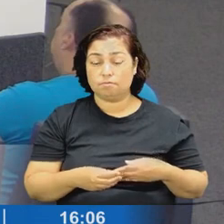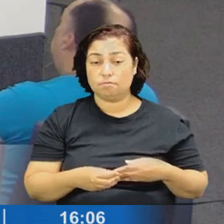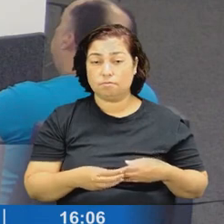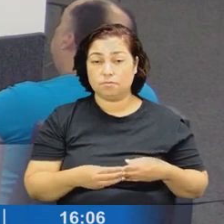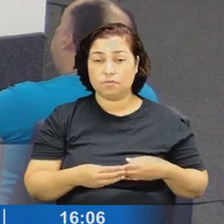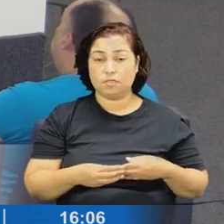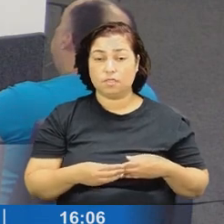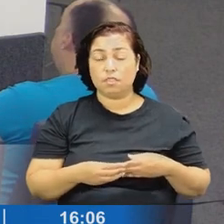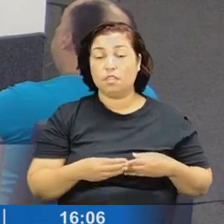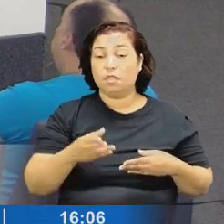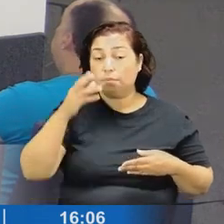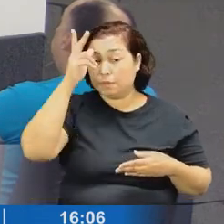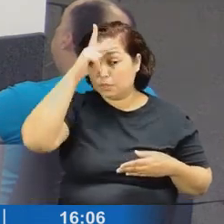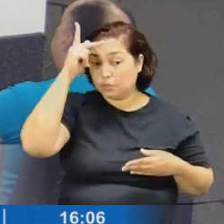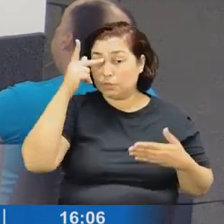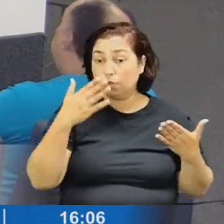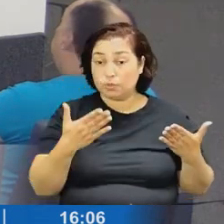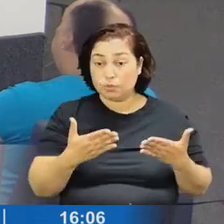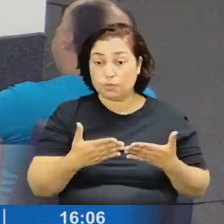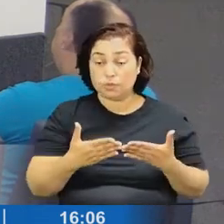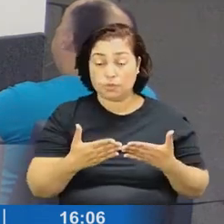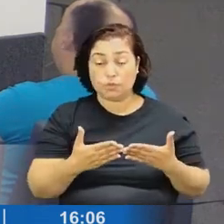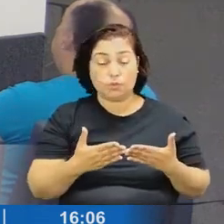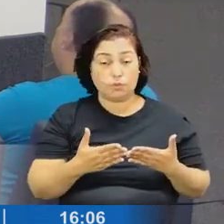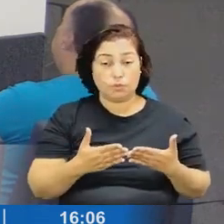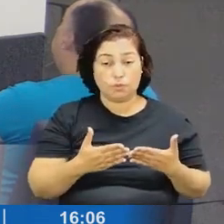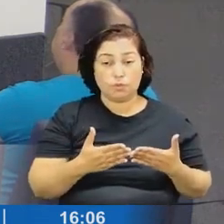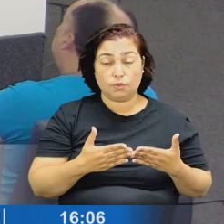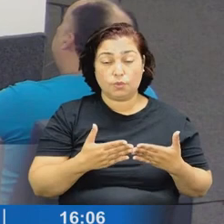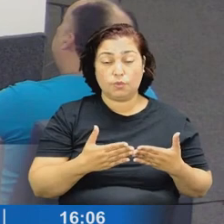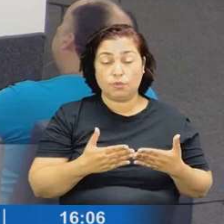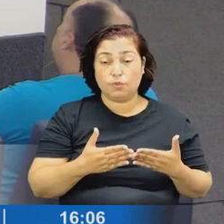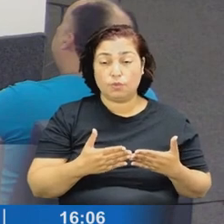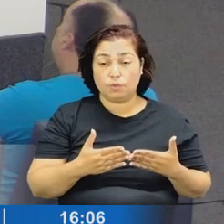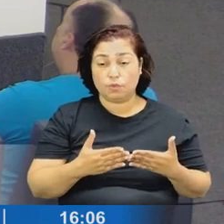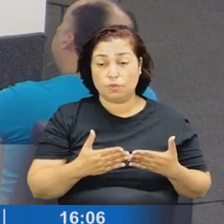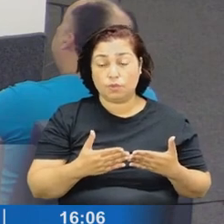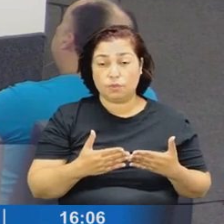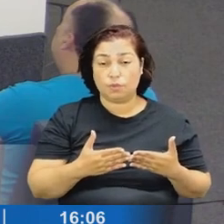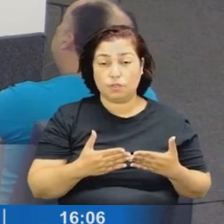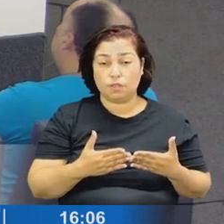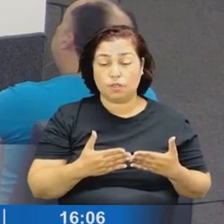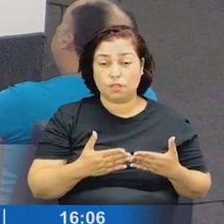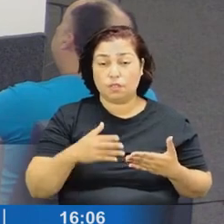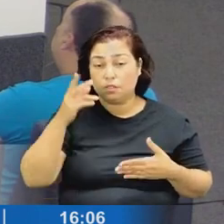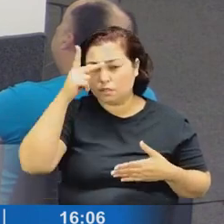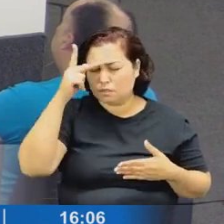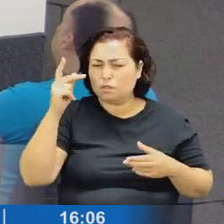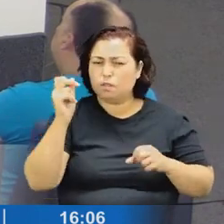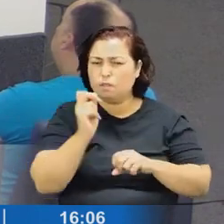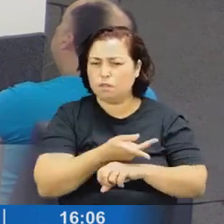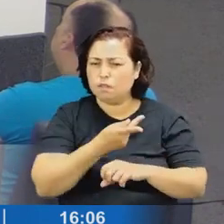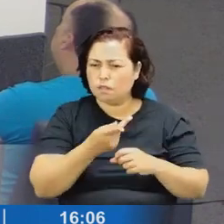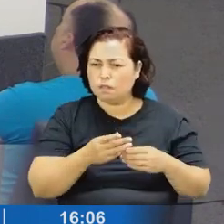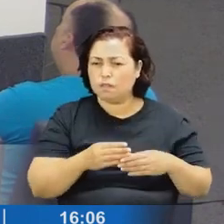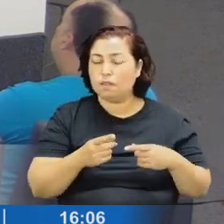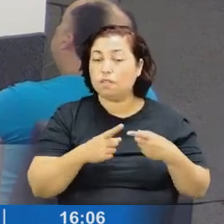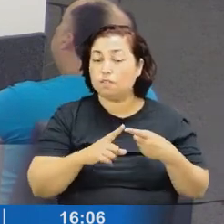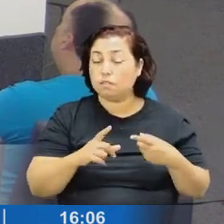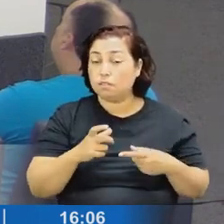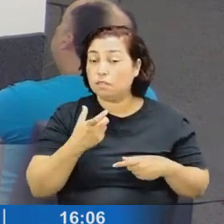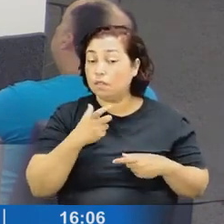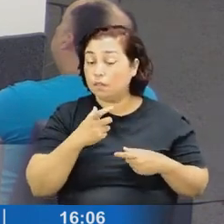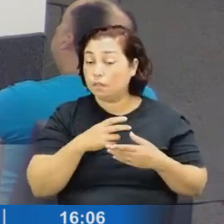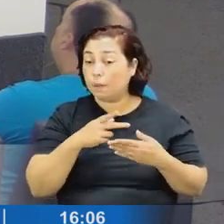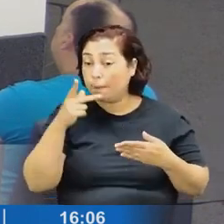o pessoal que não se posiciona assim a generalista né o pessoal isentão às vezes um cara errado Ele tem ele acaba pegando mais simpatia